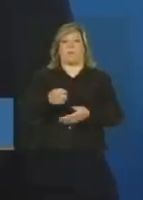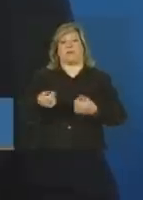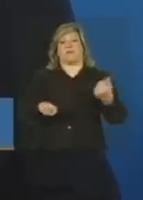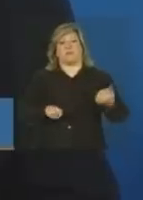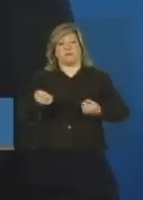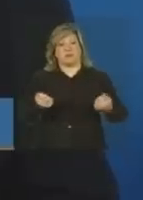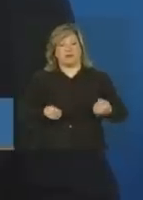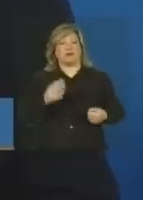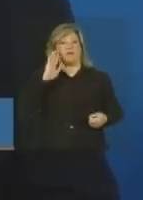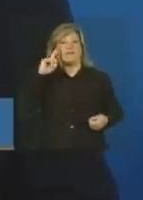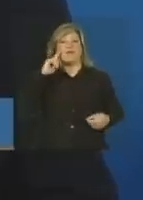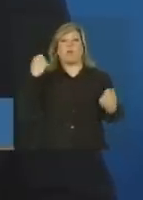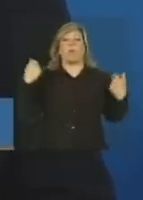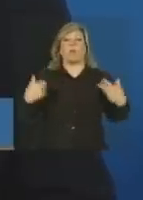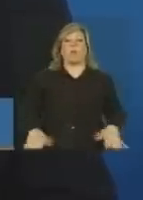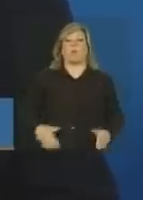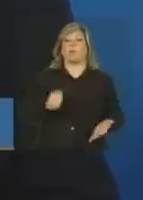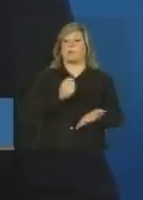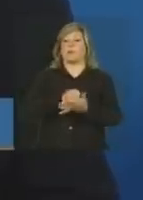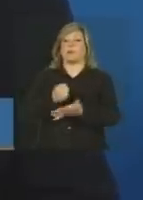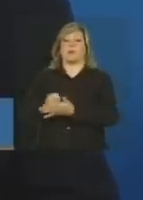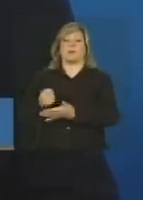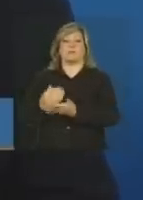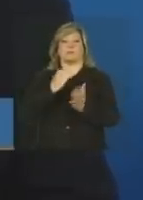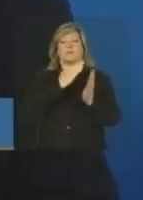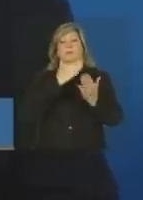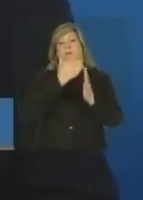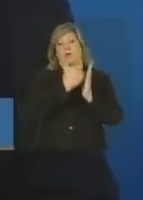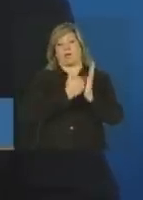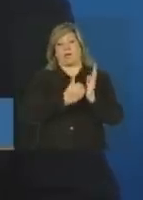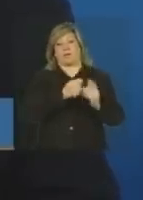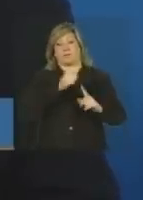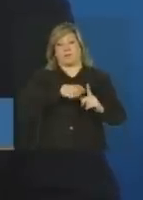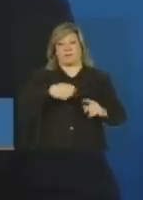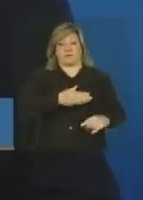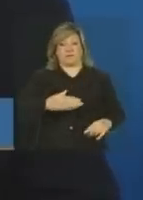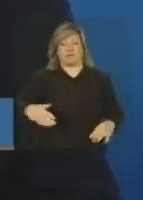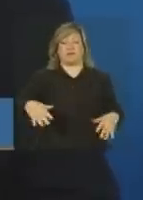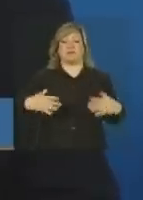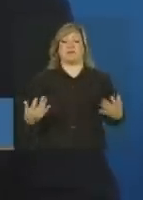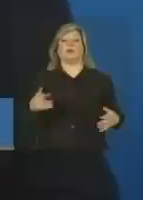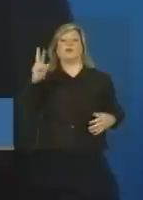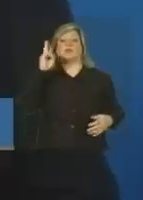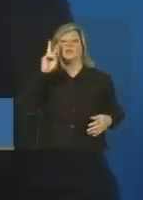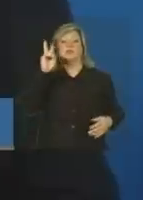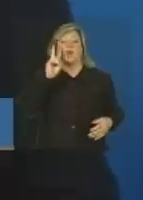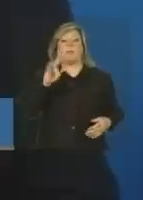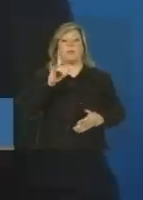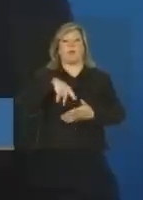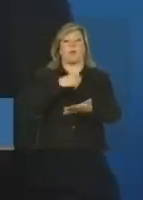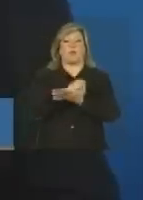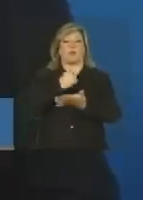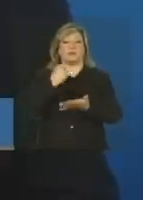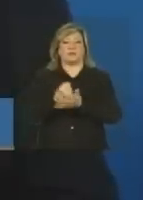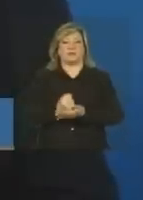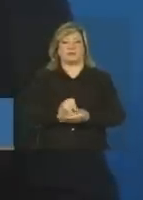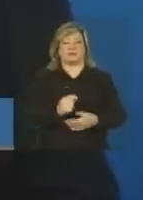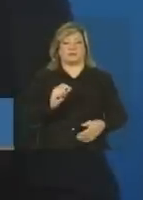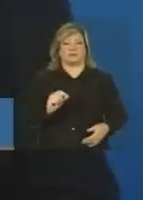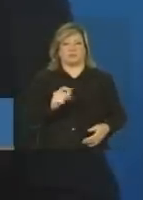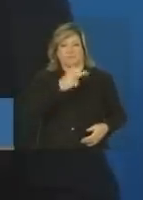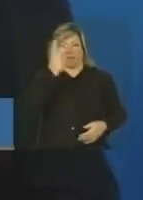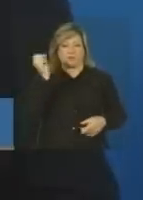detrimento desses custos, que são custos fixos para o programa. Em relação à contratação de pessoal, a gente frisa